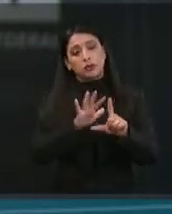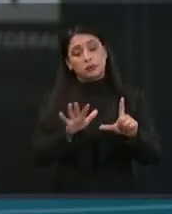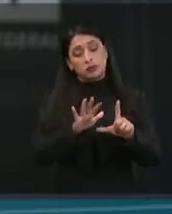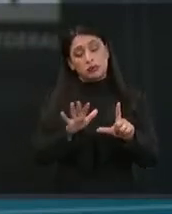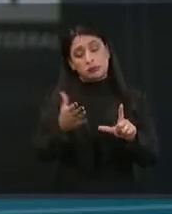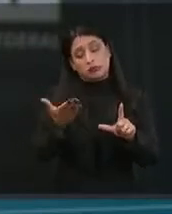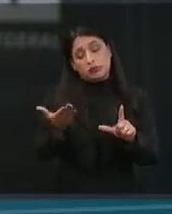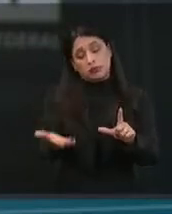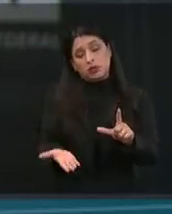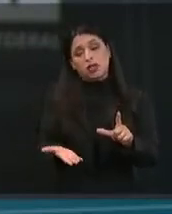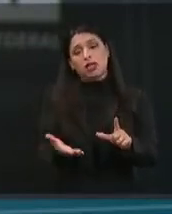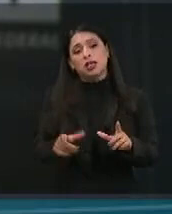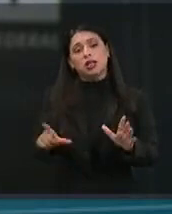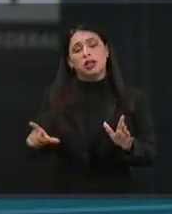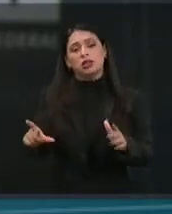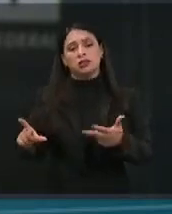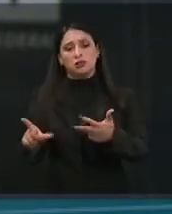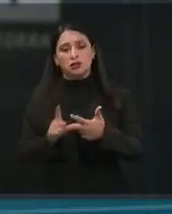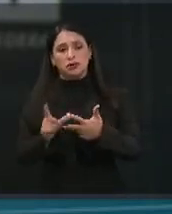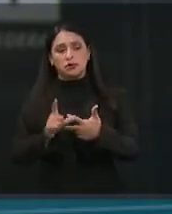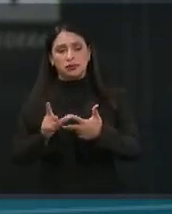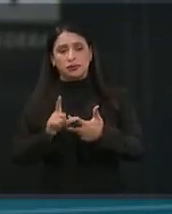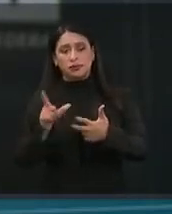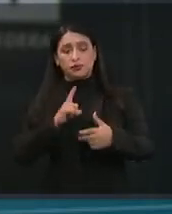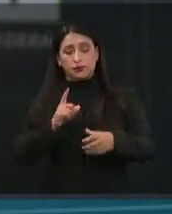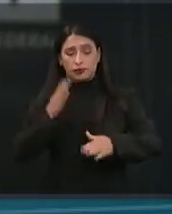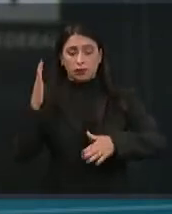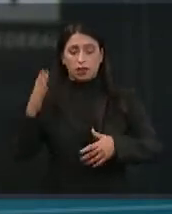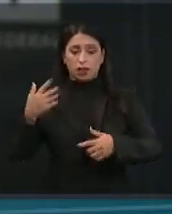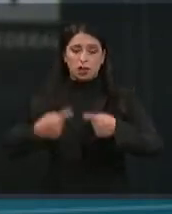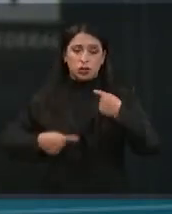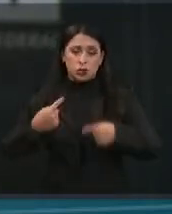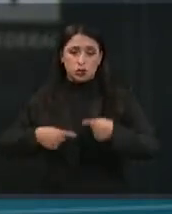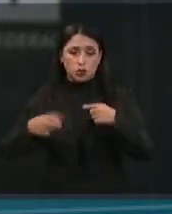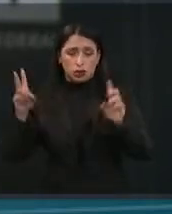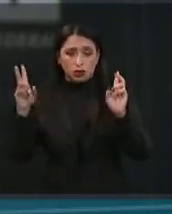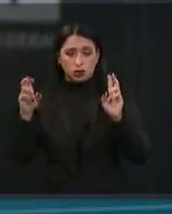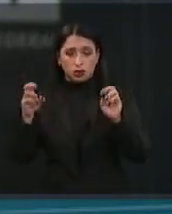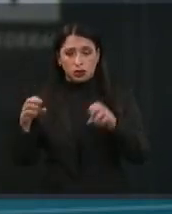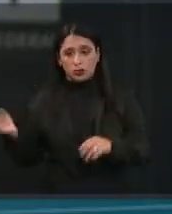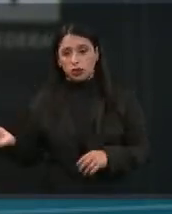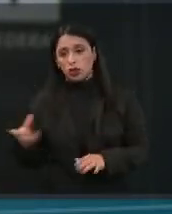o legislativo é a seara própria para essa discussão da matéria, porque é na discussão de novos